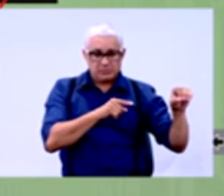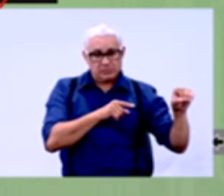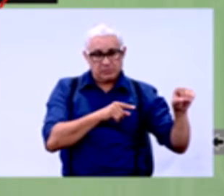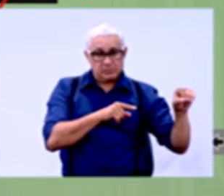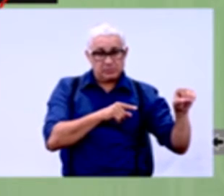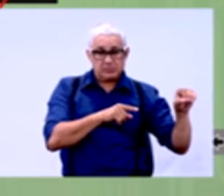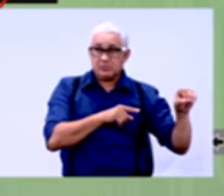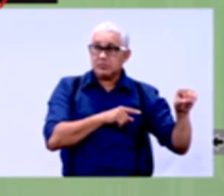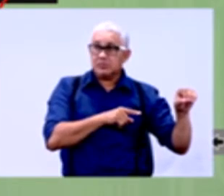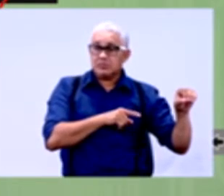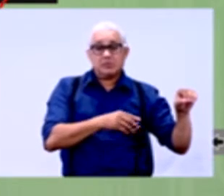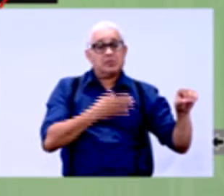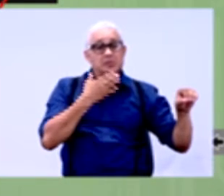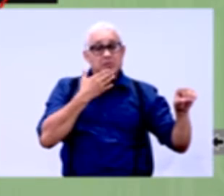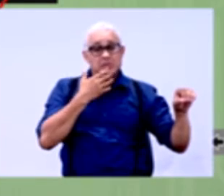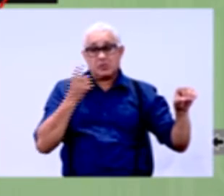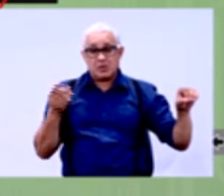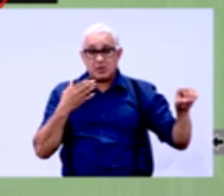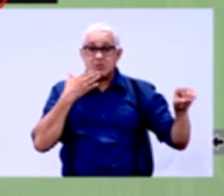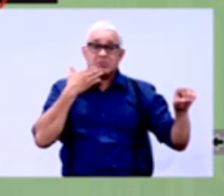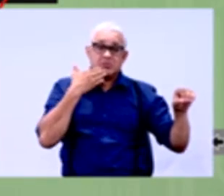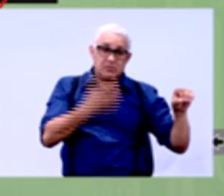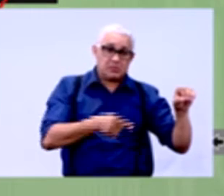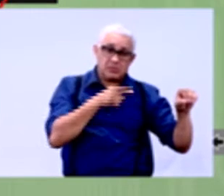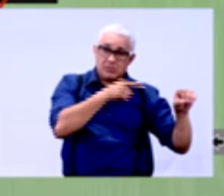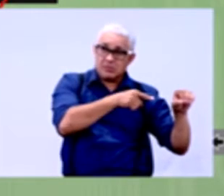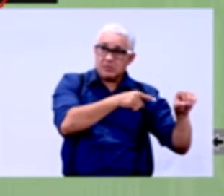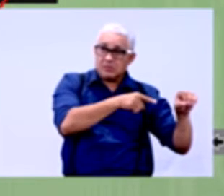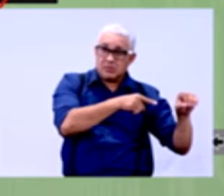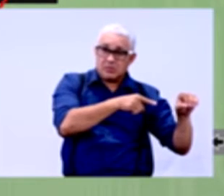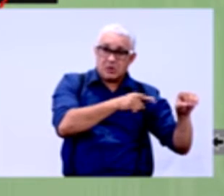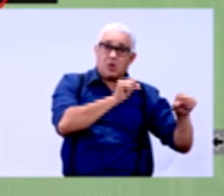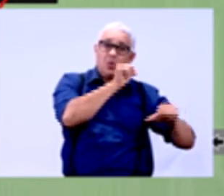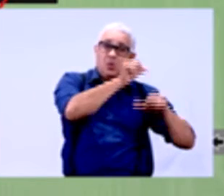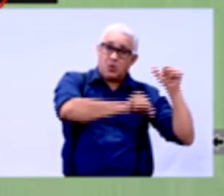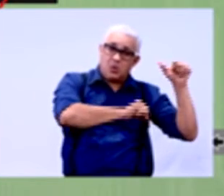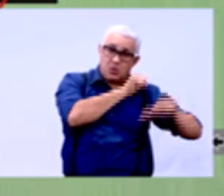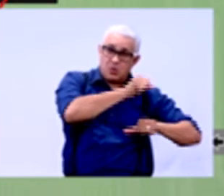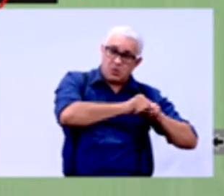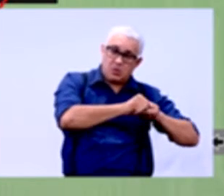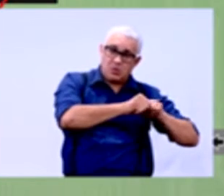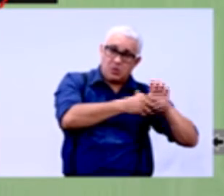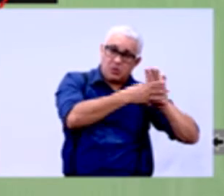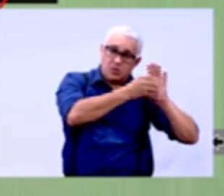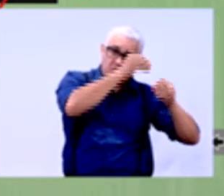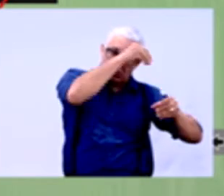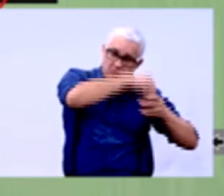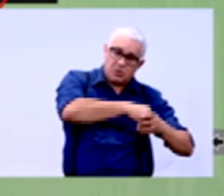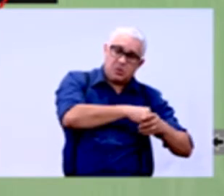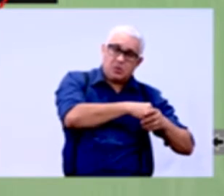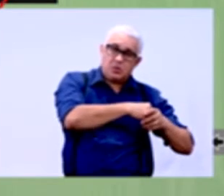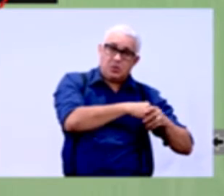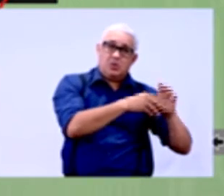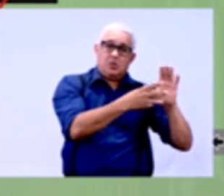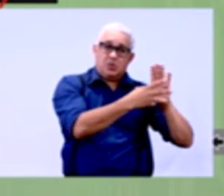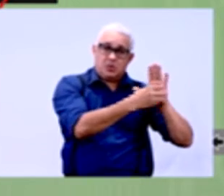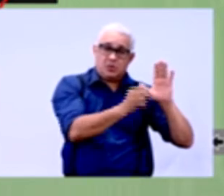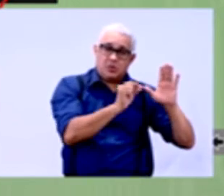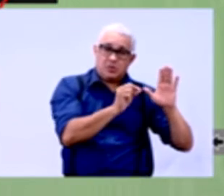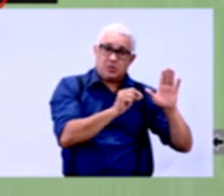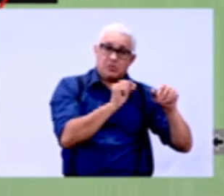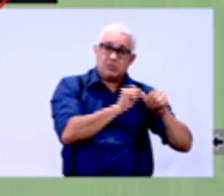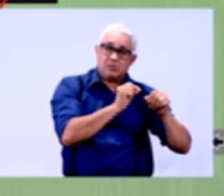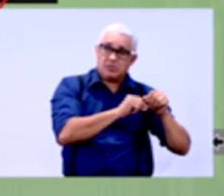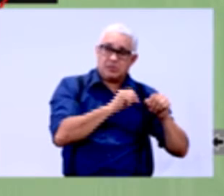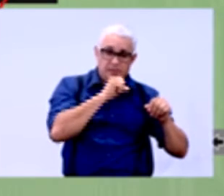então solicitar que essa informação seja alterada pelo modelo. E aí no modelo, o que ele vai